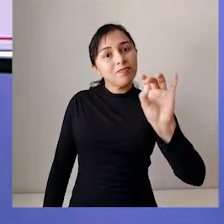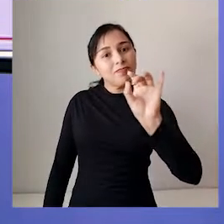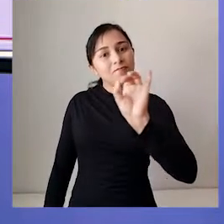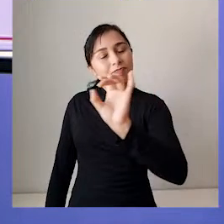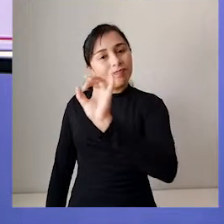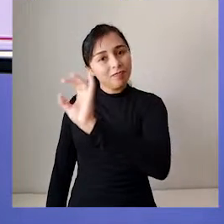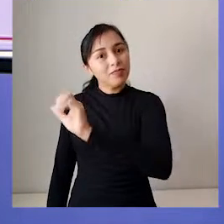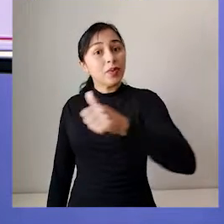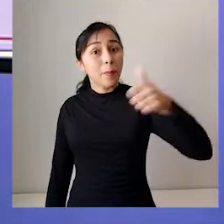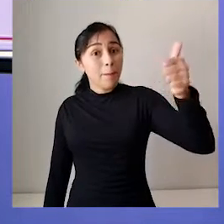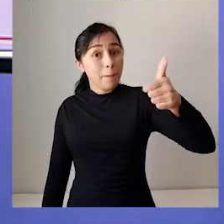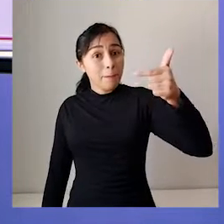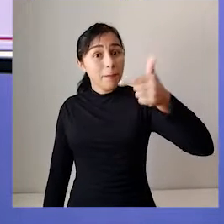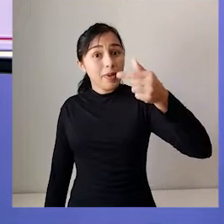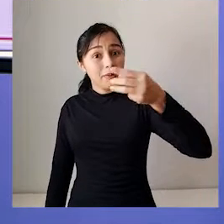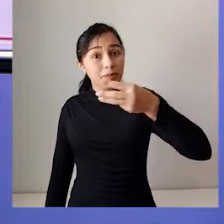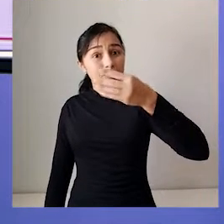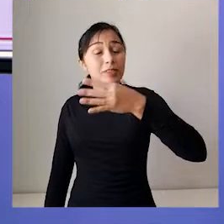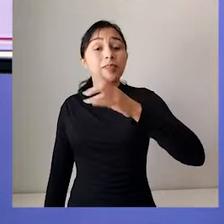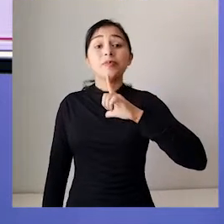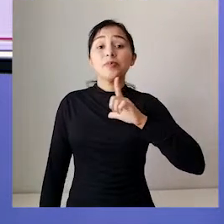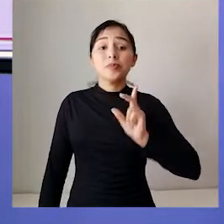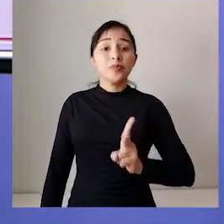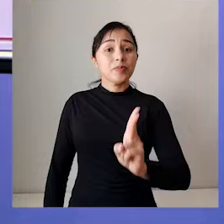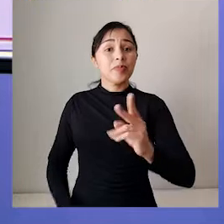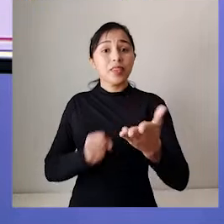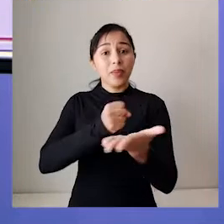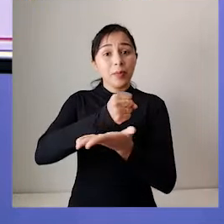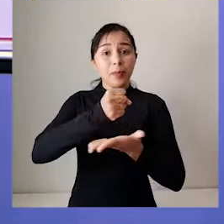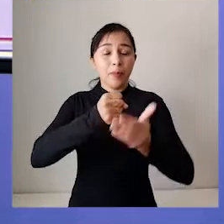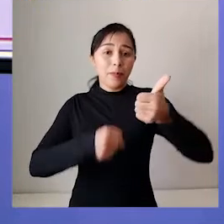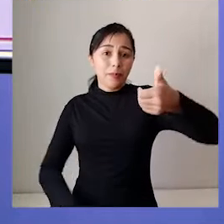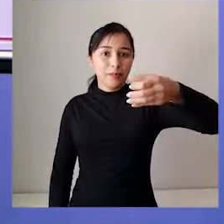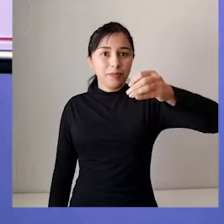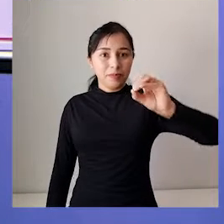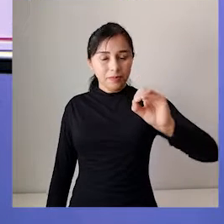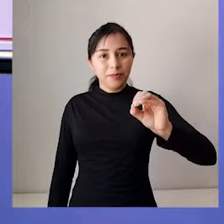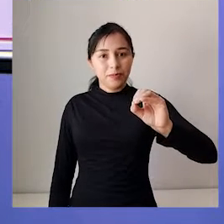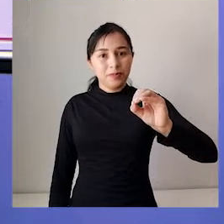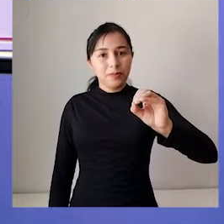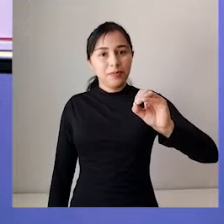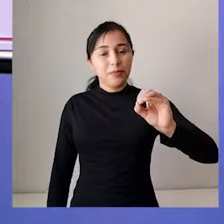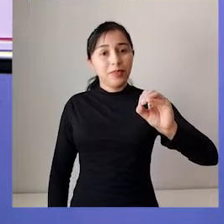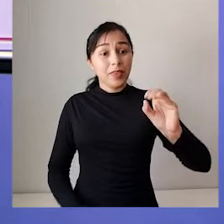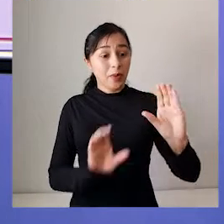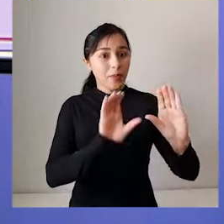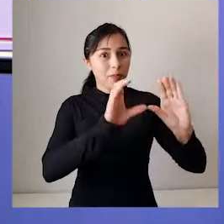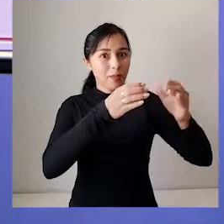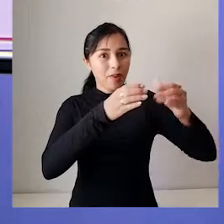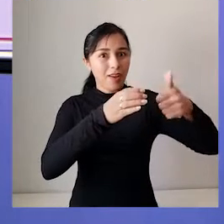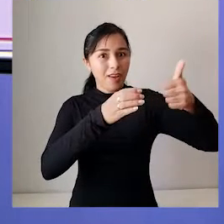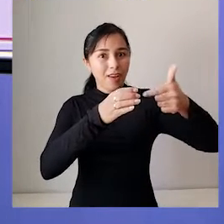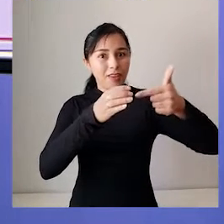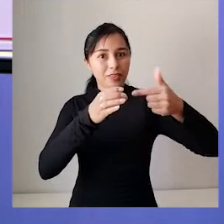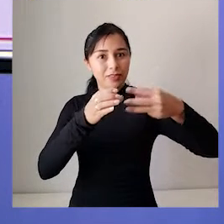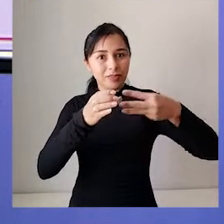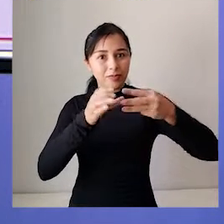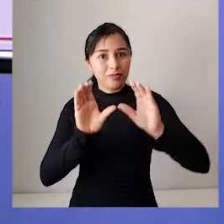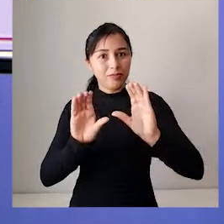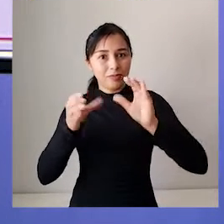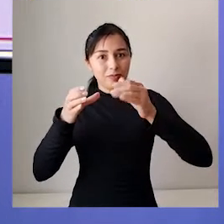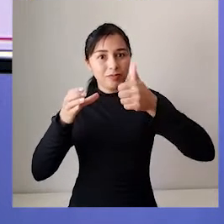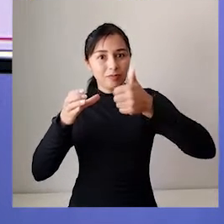nós temos uma base 10, que nós conseguimos perceber isso na hora de distribuir, na hora de escrever